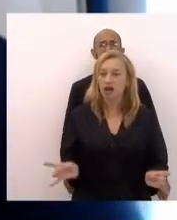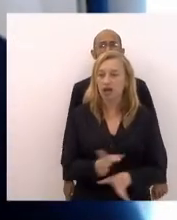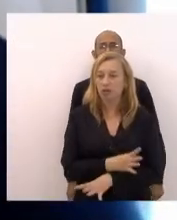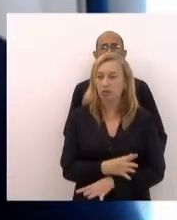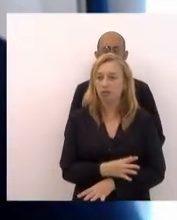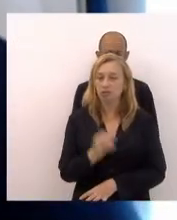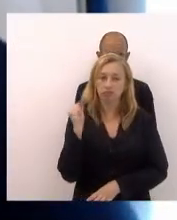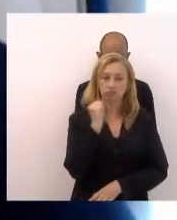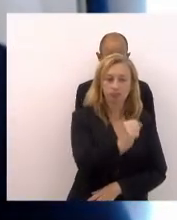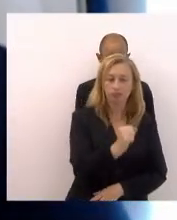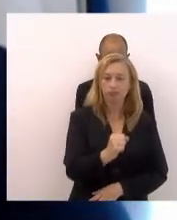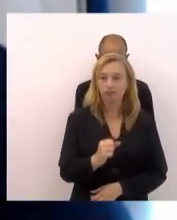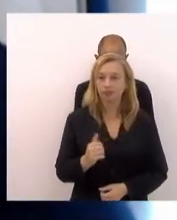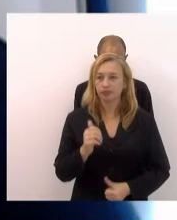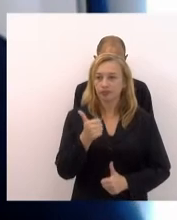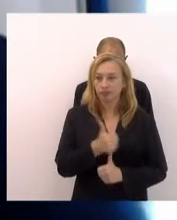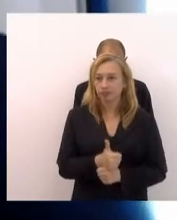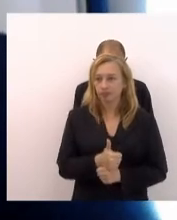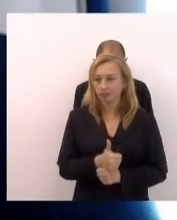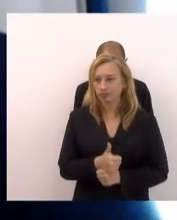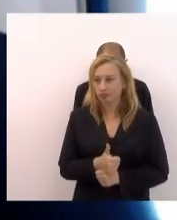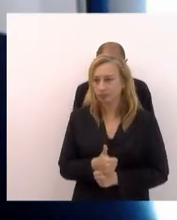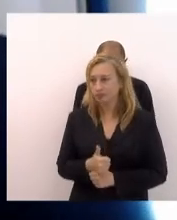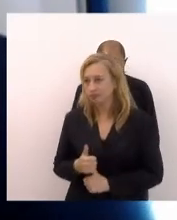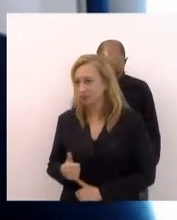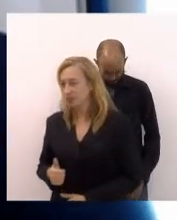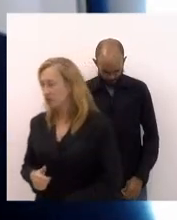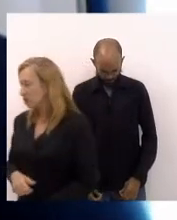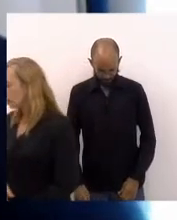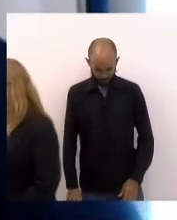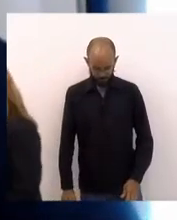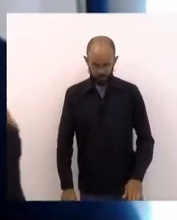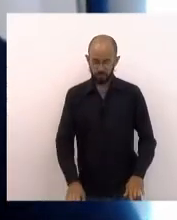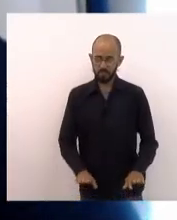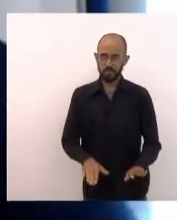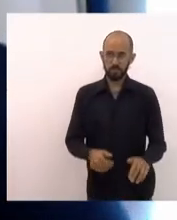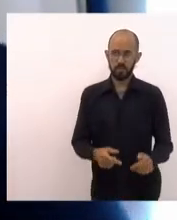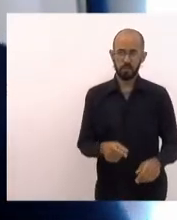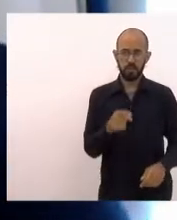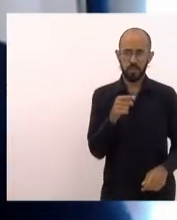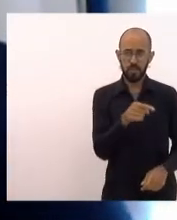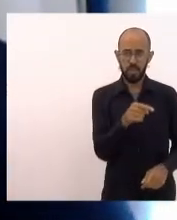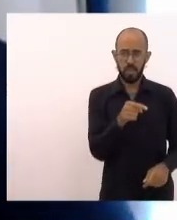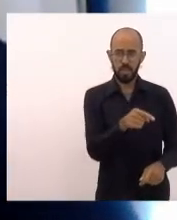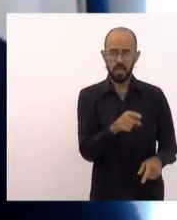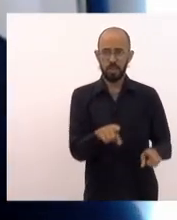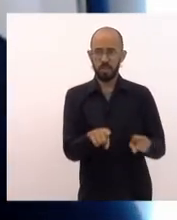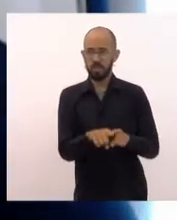ao interromper uma briga entre ele e um usuário do quiosque.